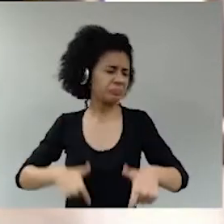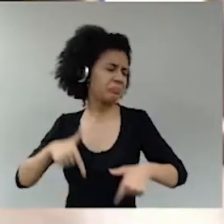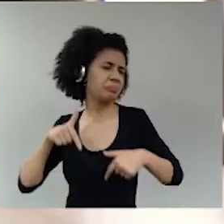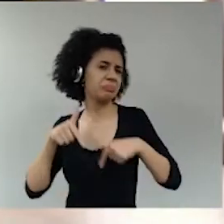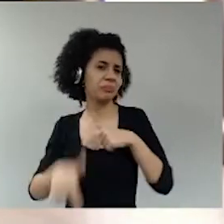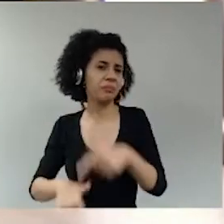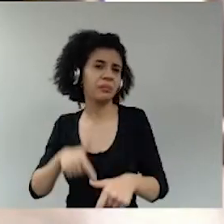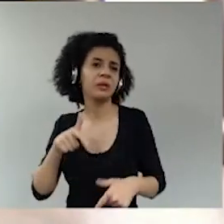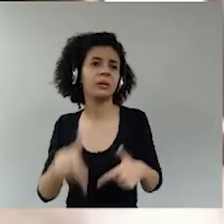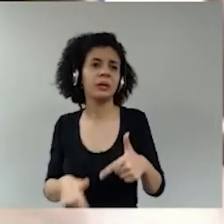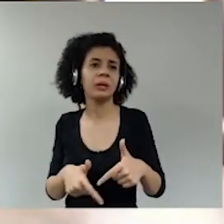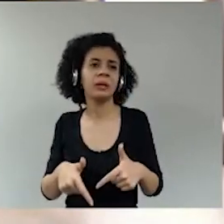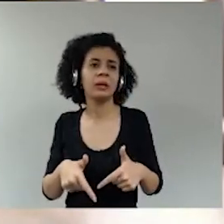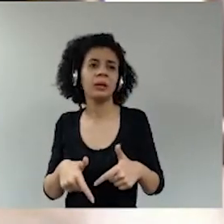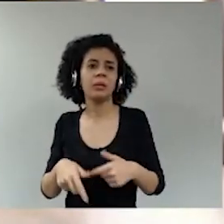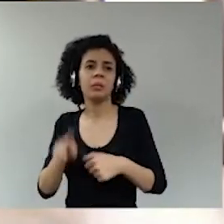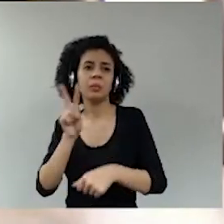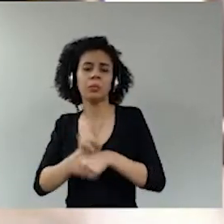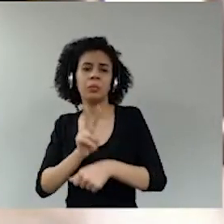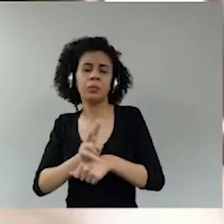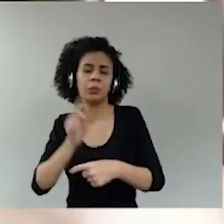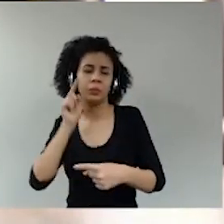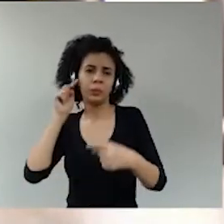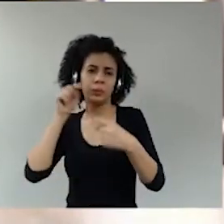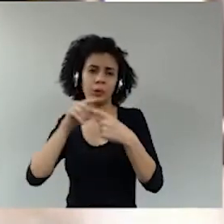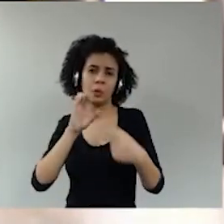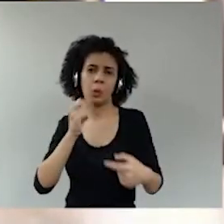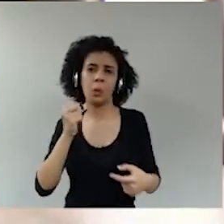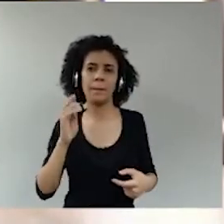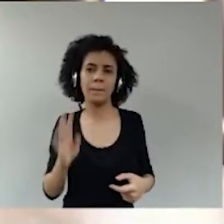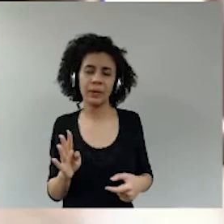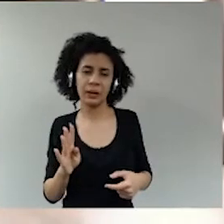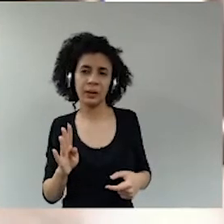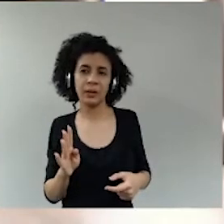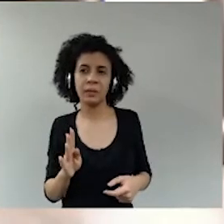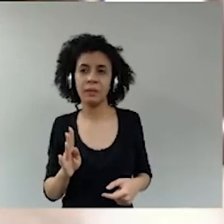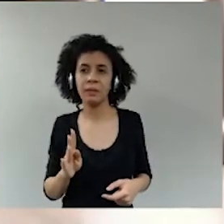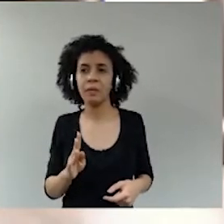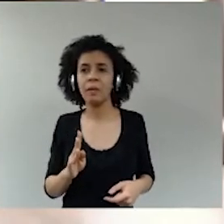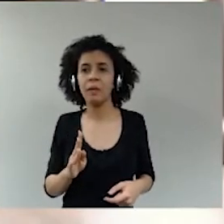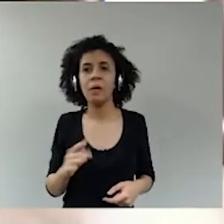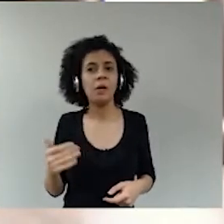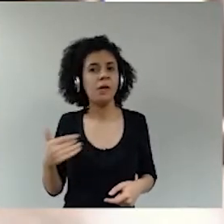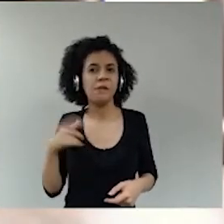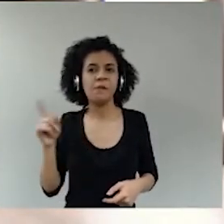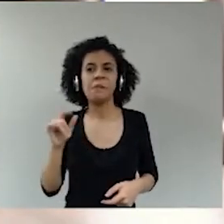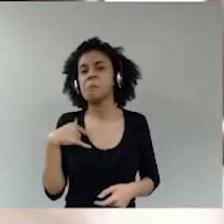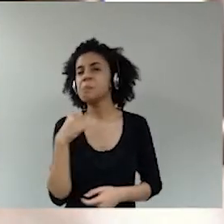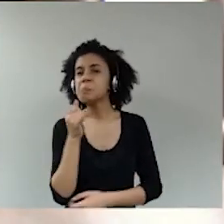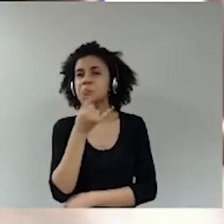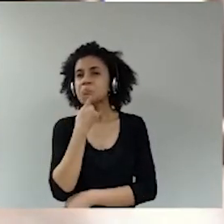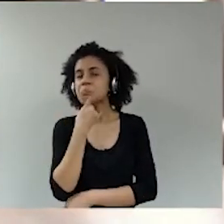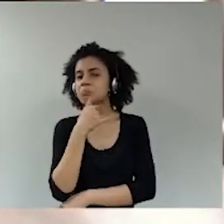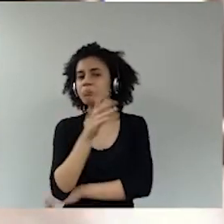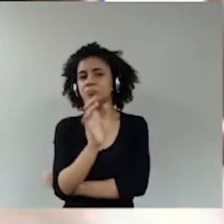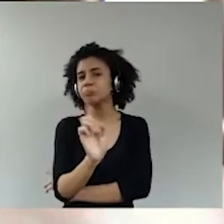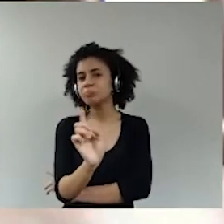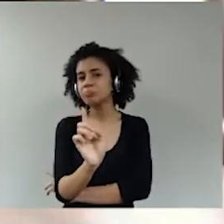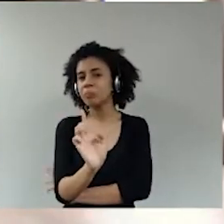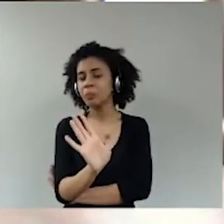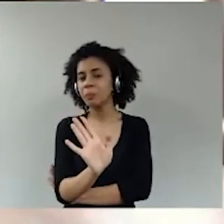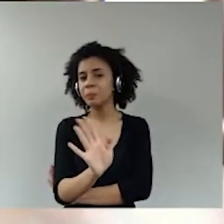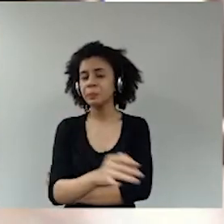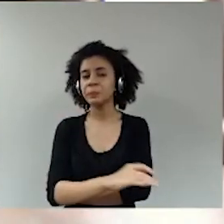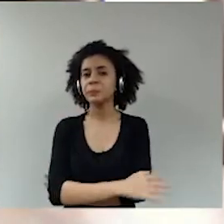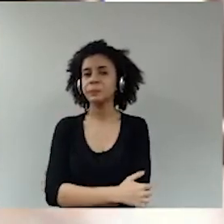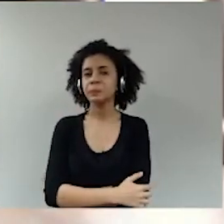incessante na defesa dos objetivos da OAB e da sociedade, eu não fico chateado. Pelo contrário,